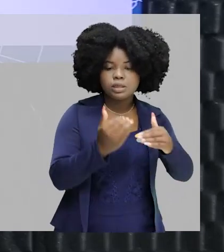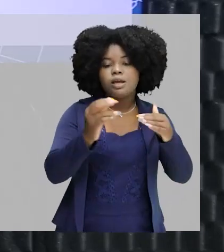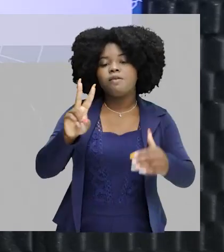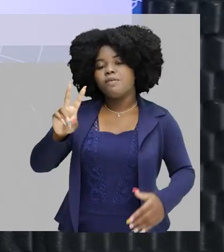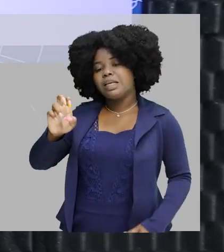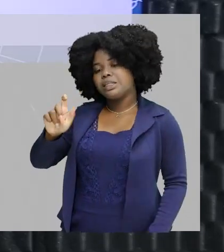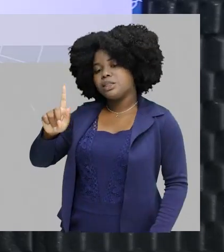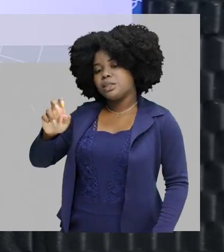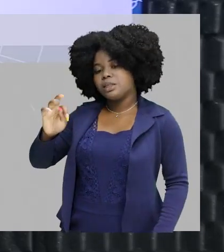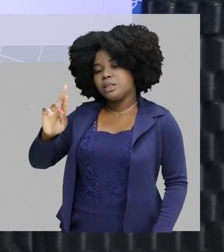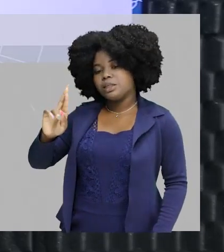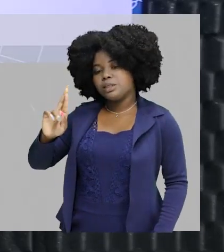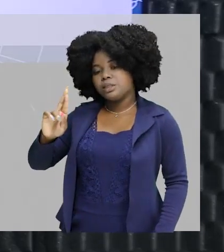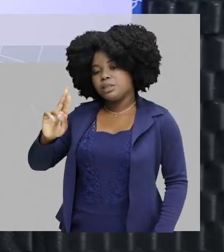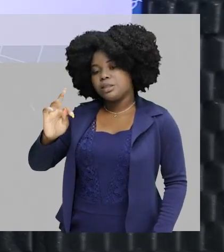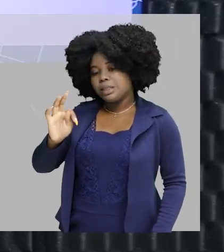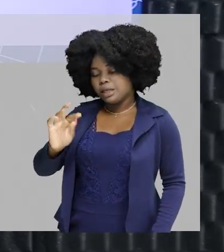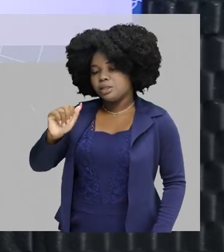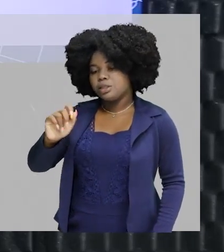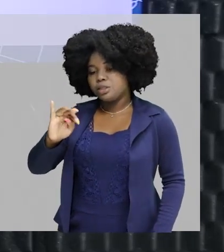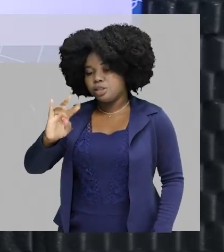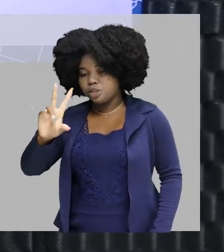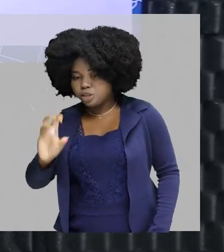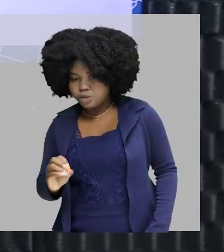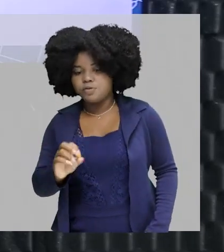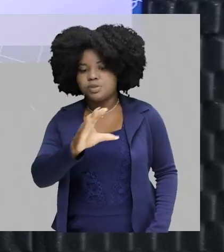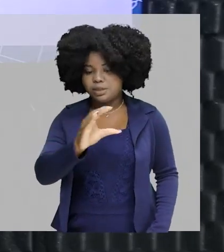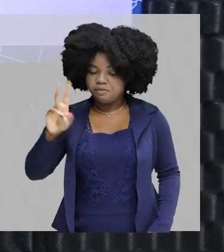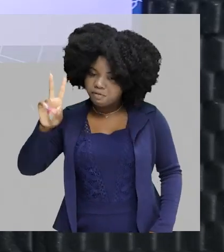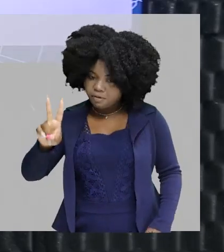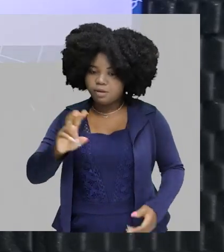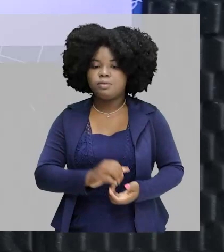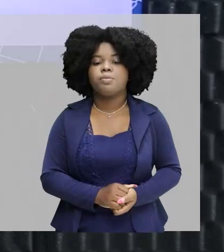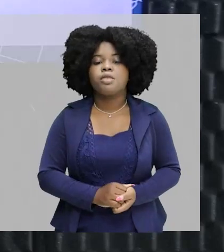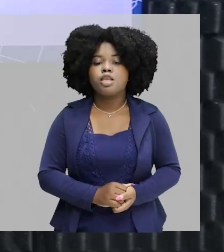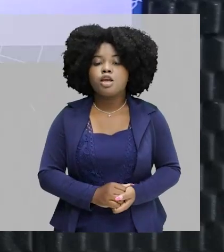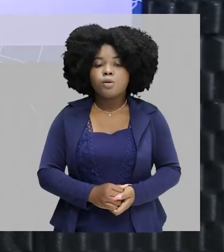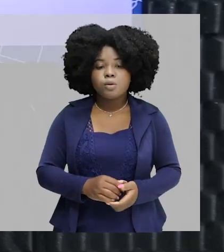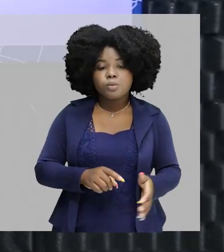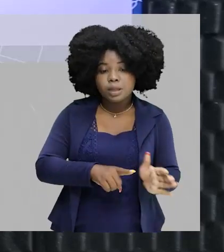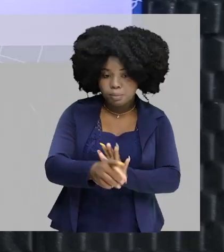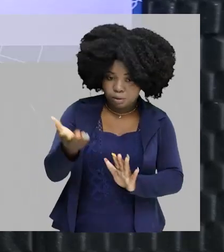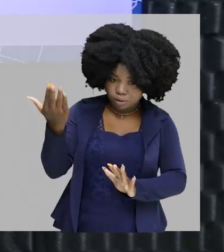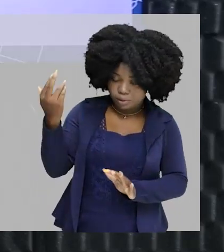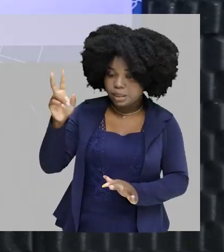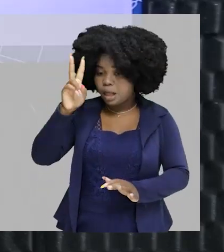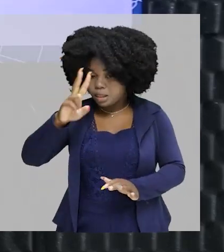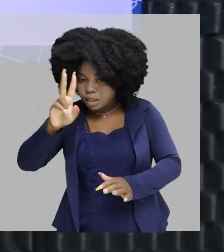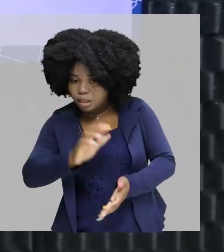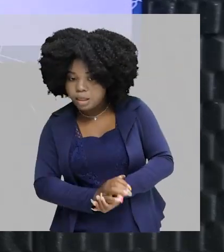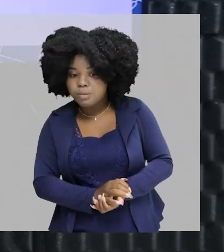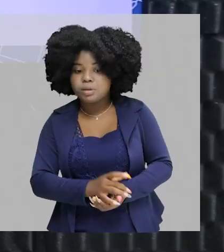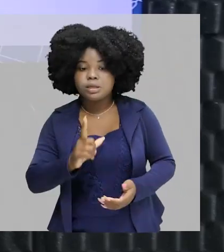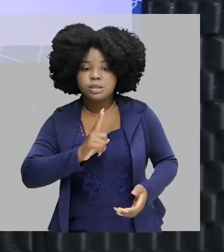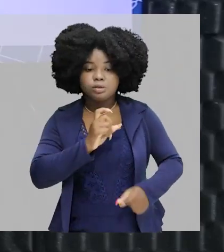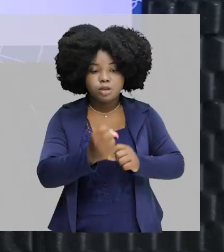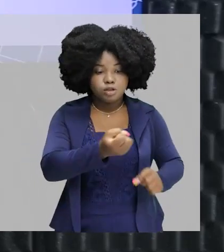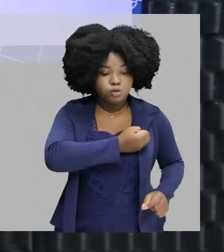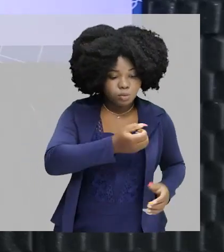primeiro momento, na chamada pré-transição, vai ter uma fase de alta taxa de natalidade e alta taxa de mortalidade.